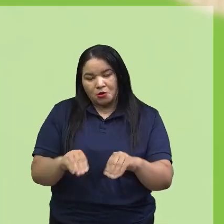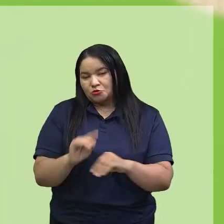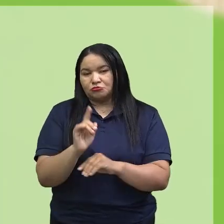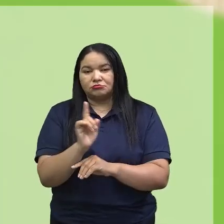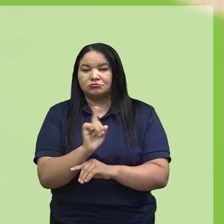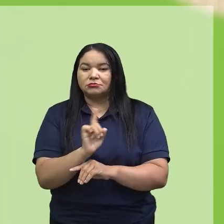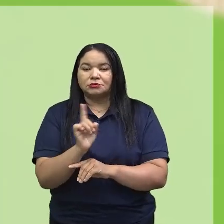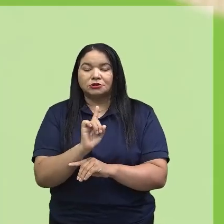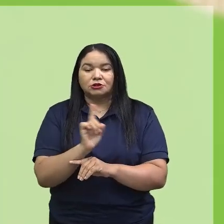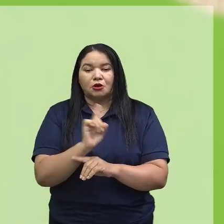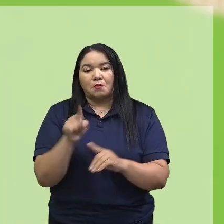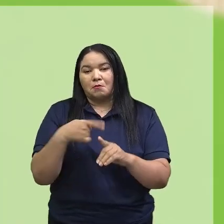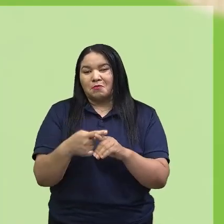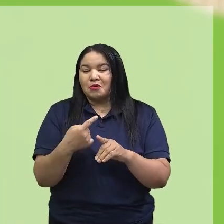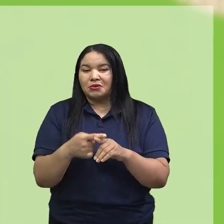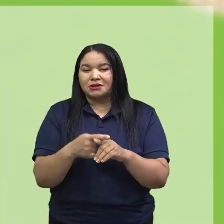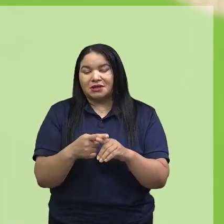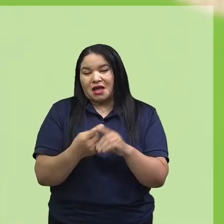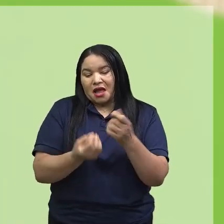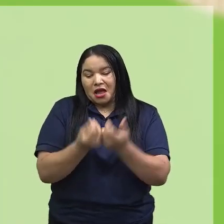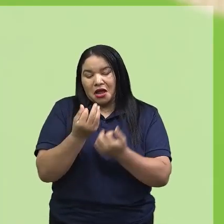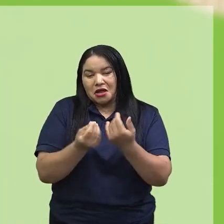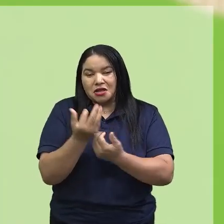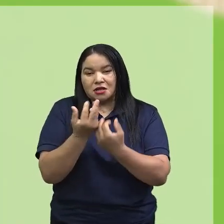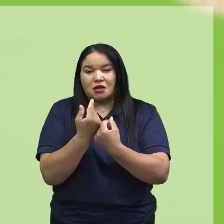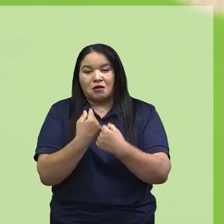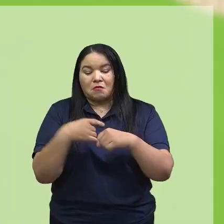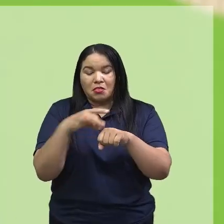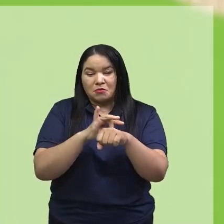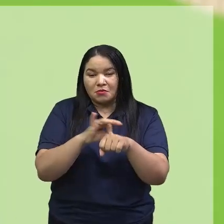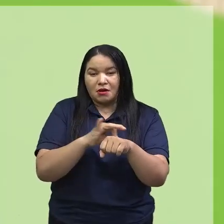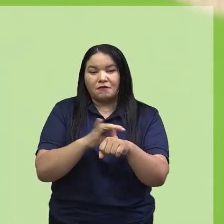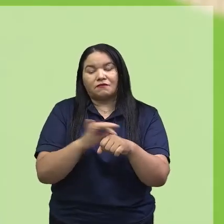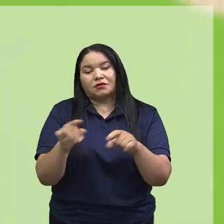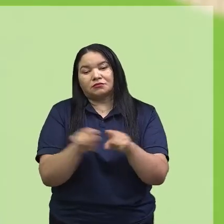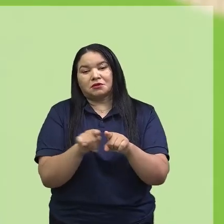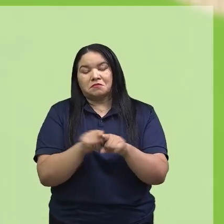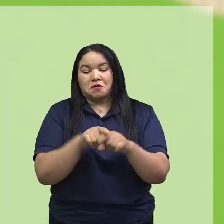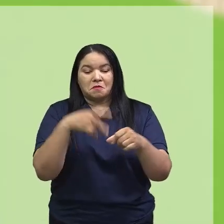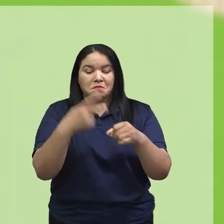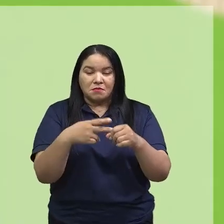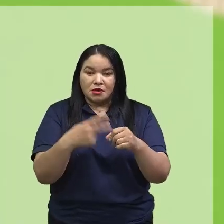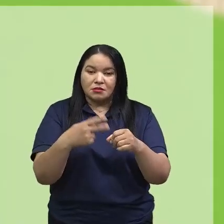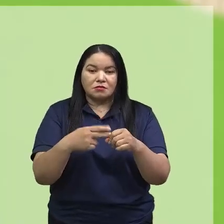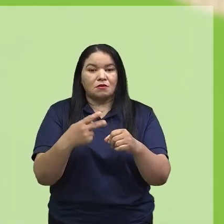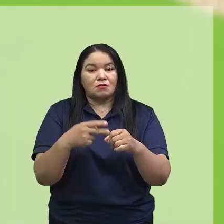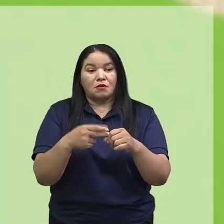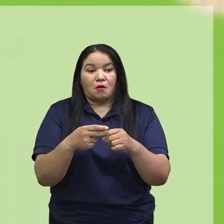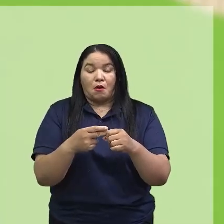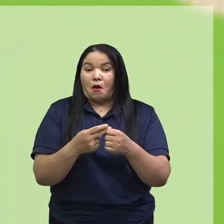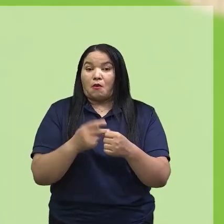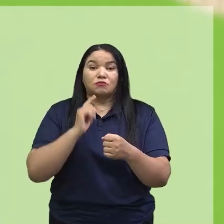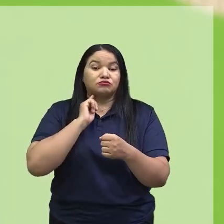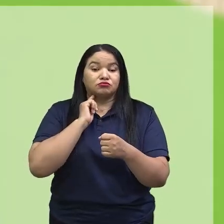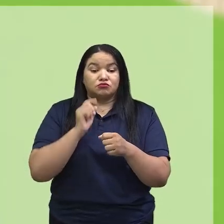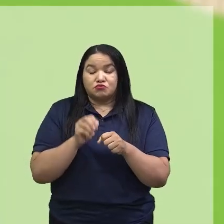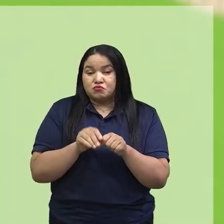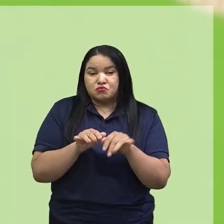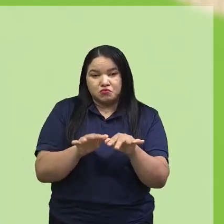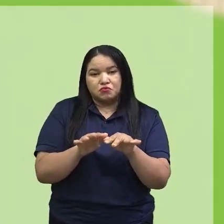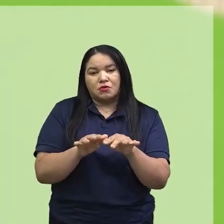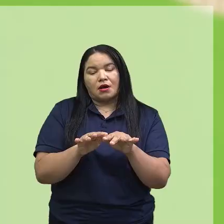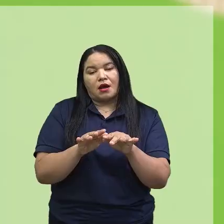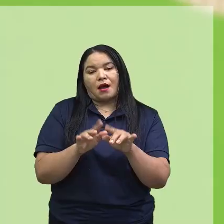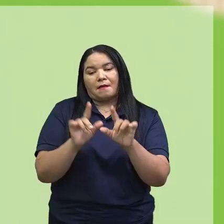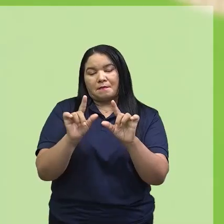por exemplo, a queima do carvão mineral, a queima do petróleo, certo? Então, ele polui um pouco menos do